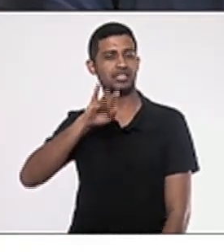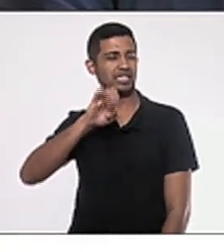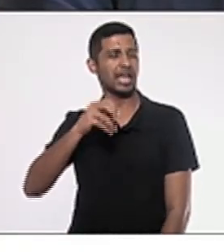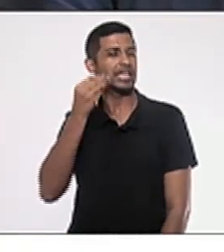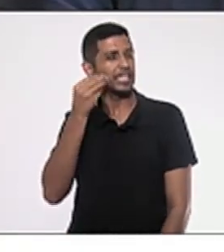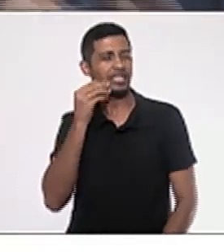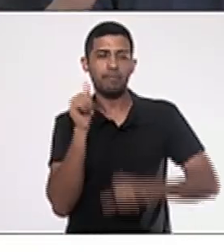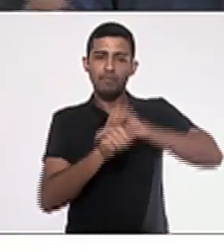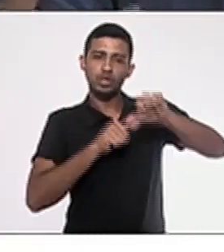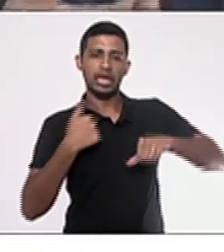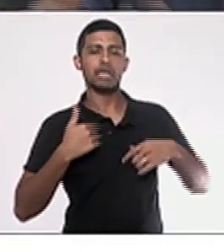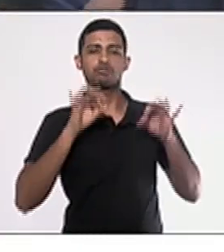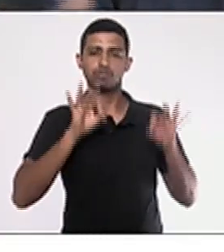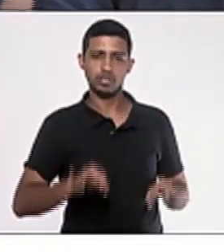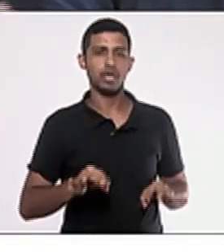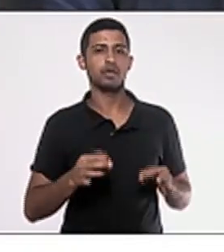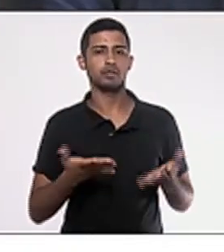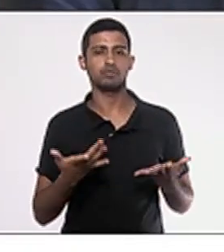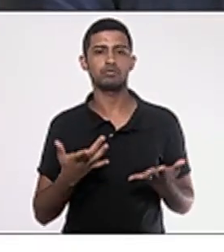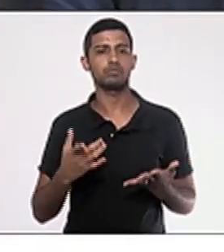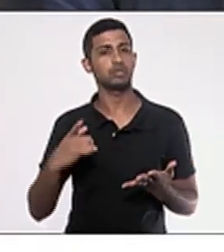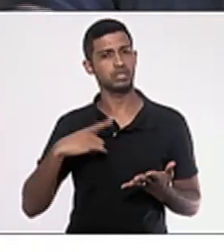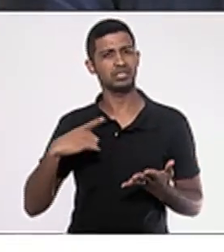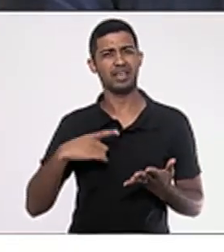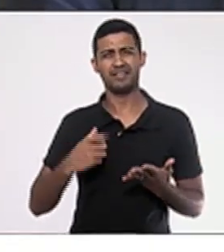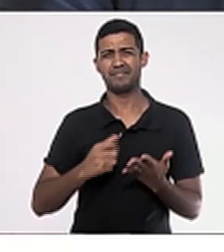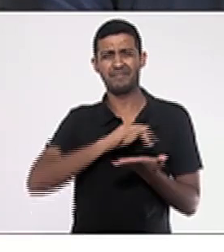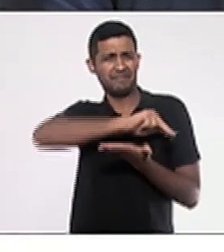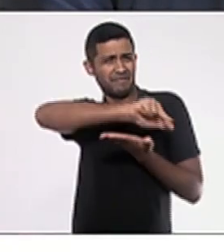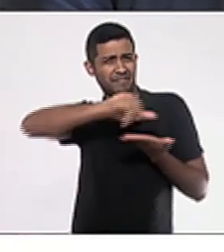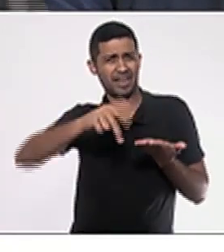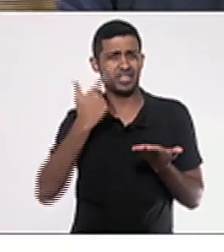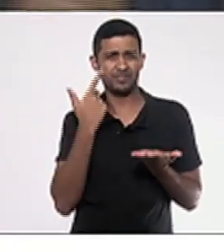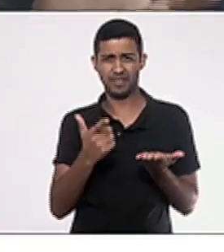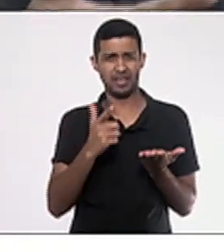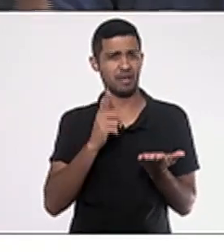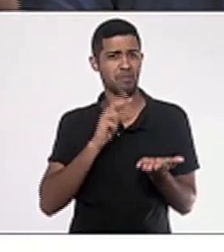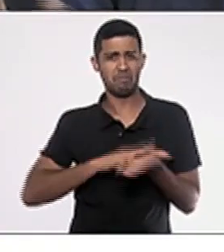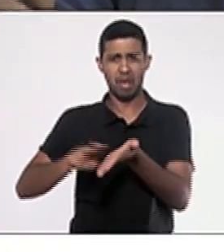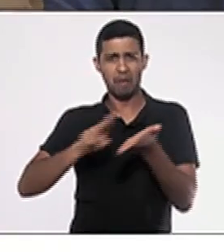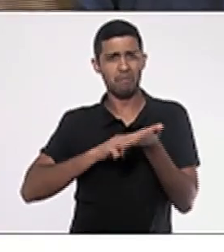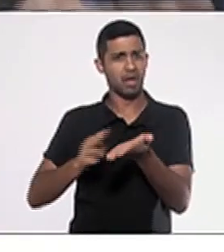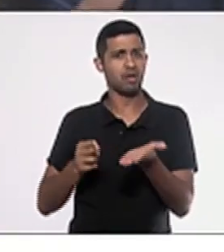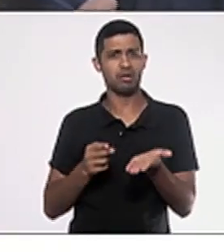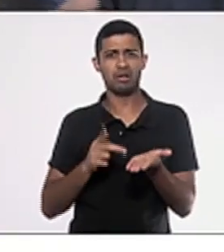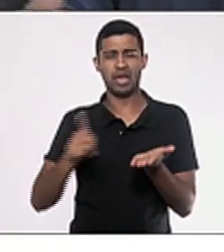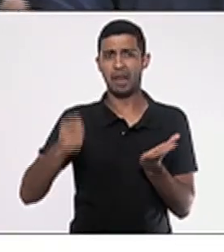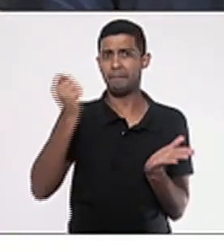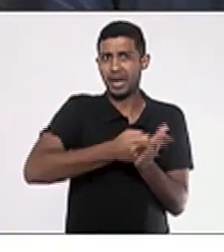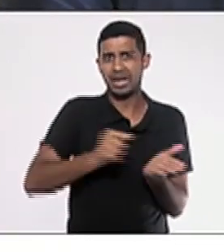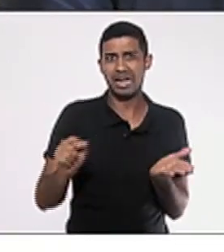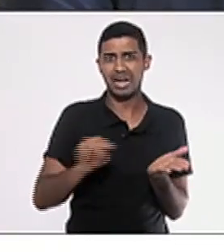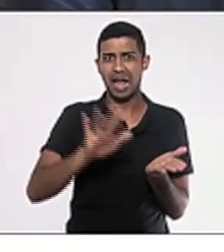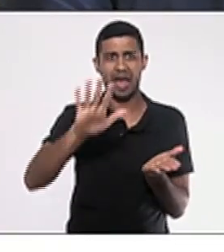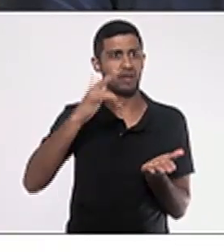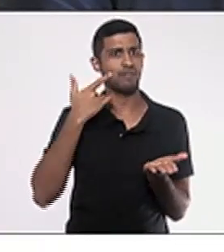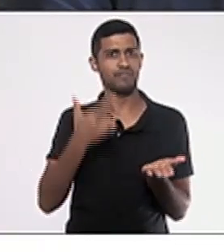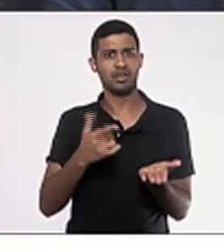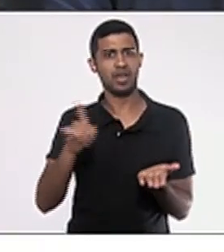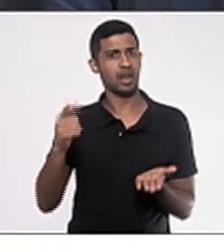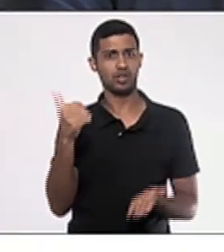dela, tal, e ela tem contas, mesmo não tendo hidrômetro, com valores altos,